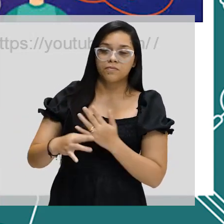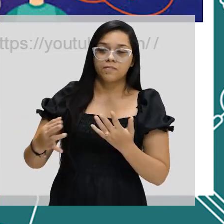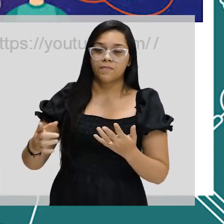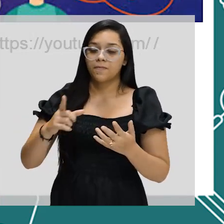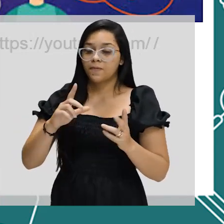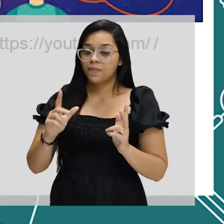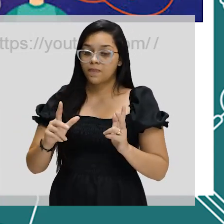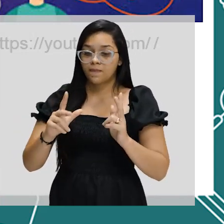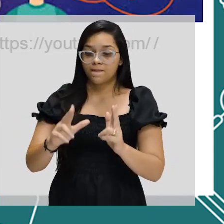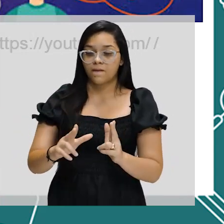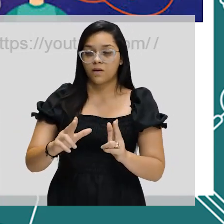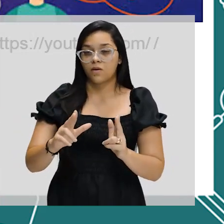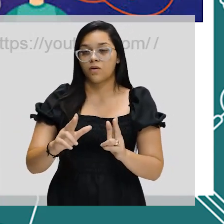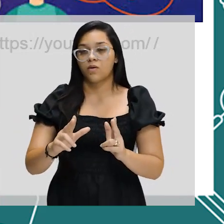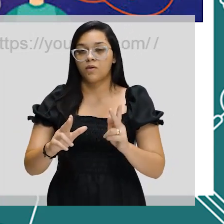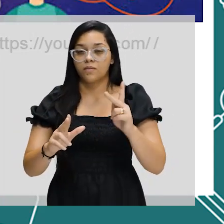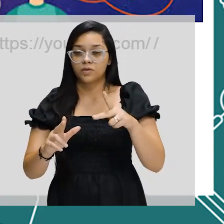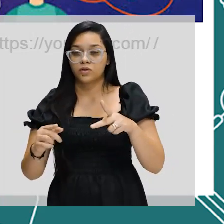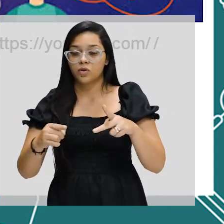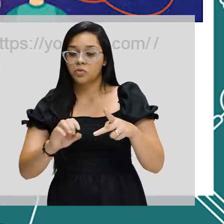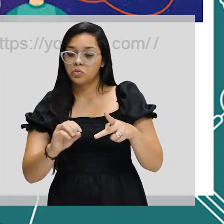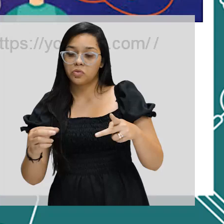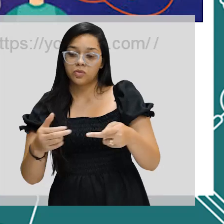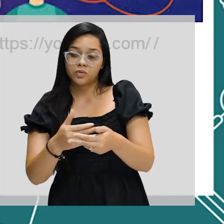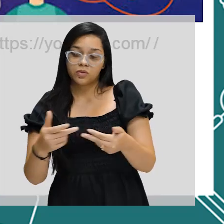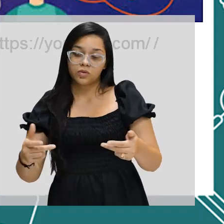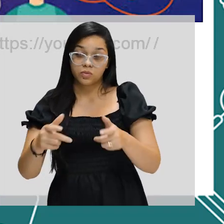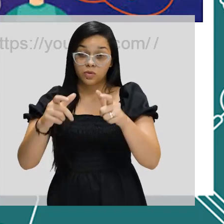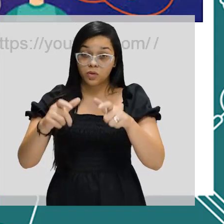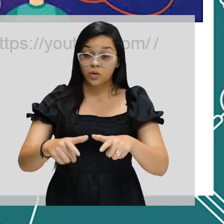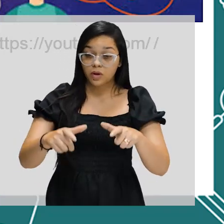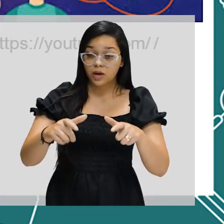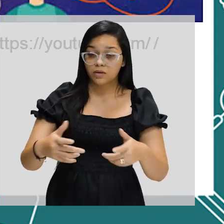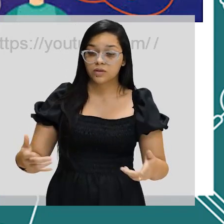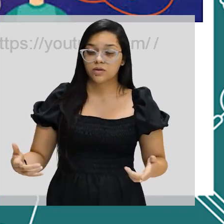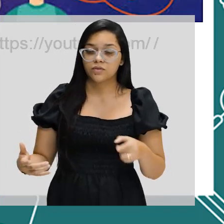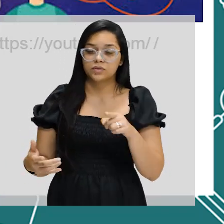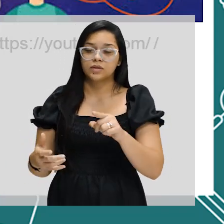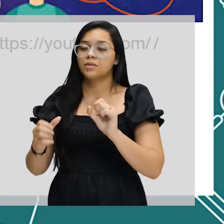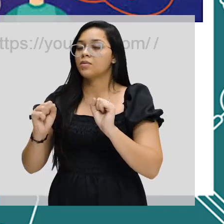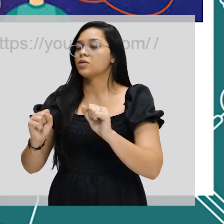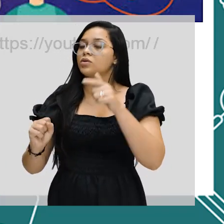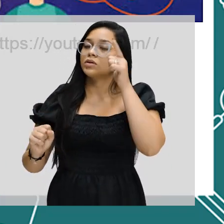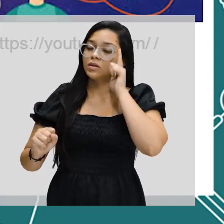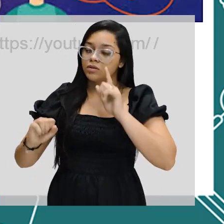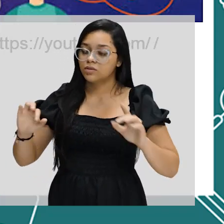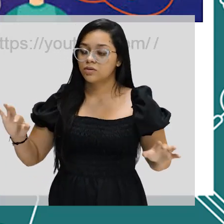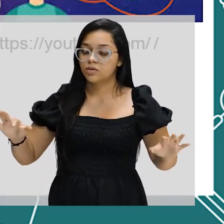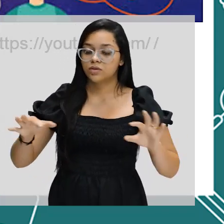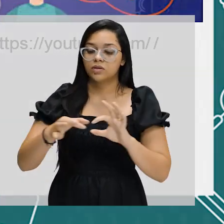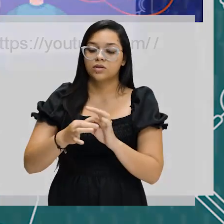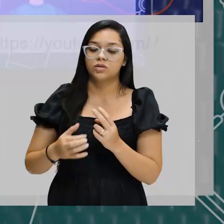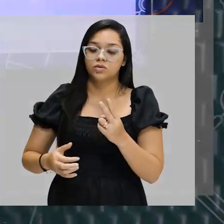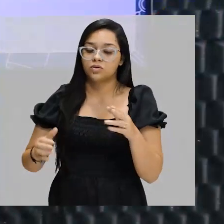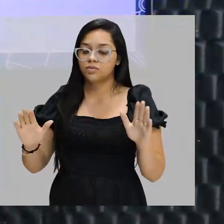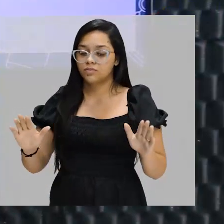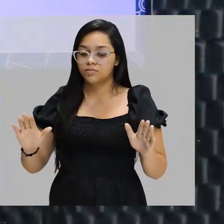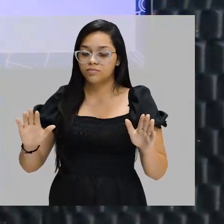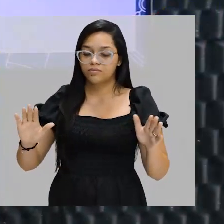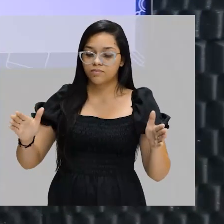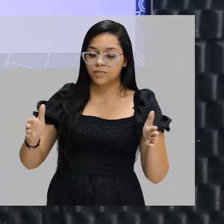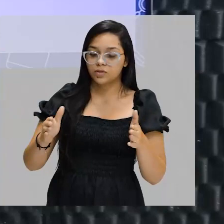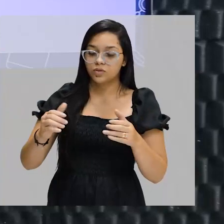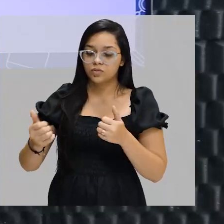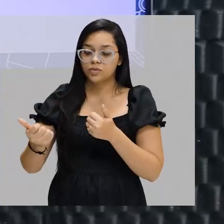à mesma pessoa ou à mesma coisa, ao mesmo lugar. Então, quando você consegue unir esses dois períodos,